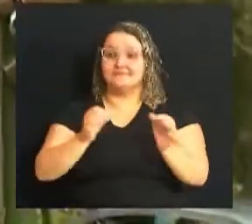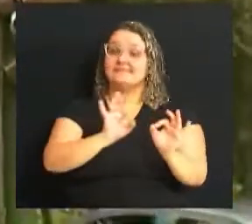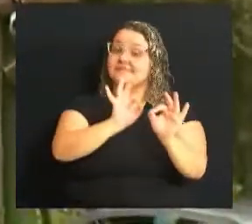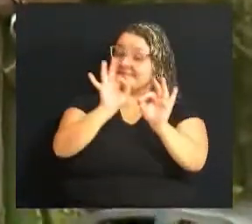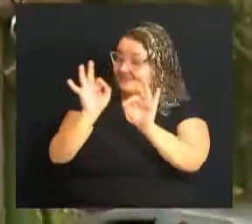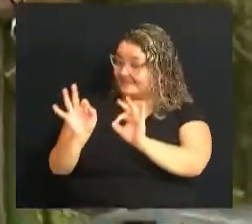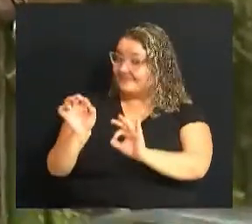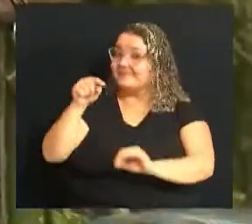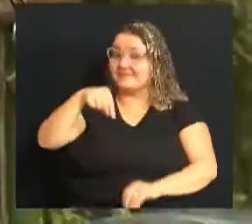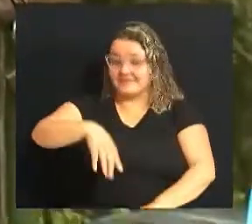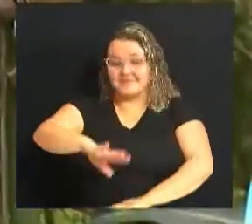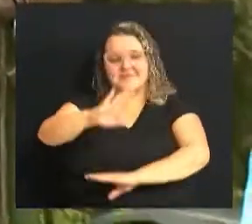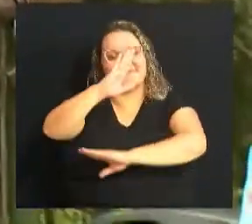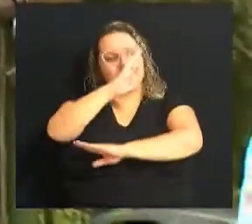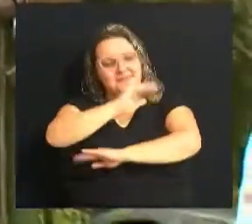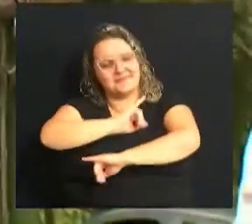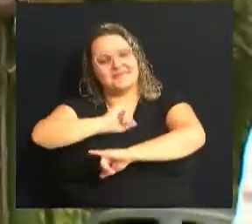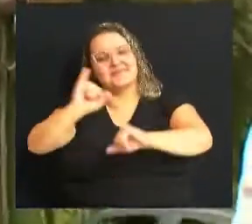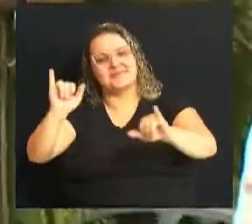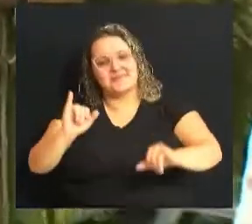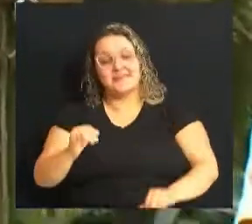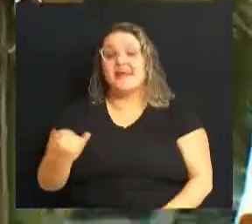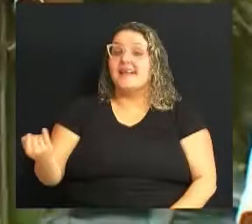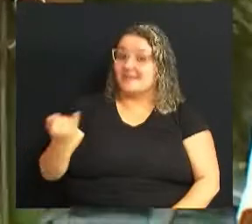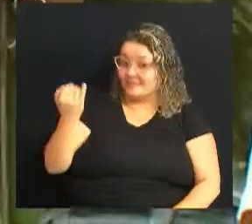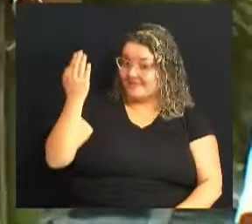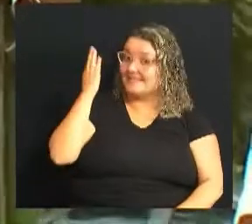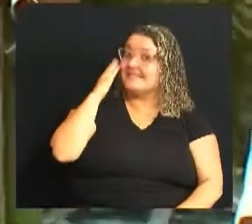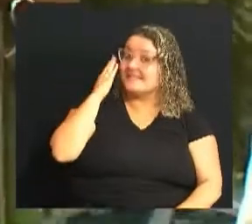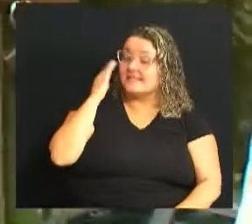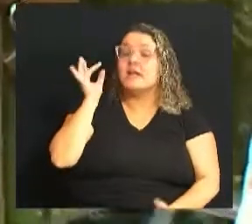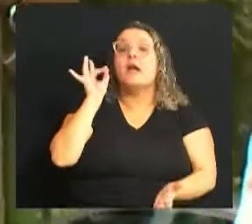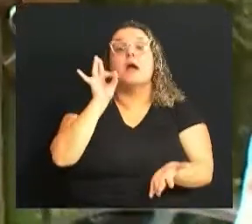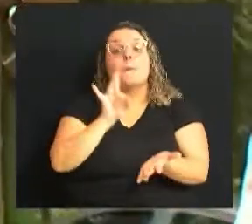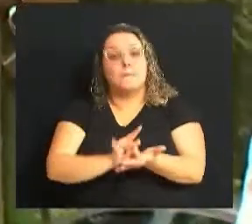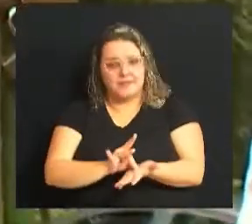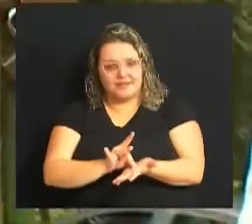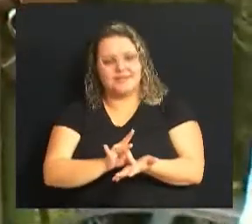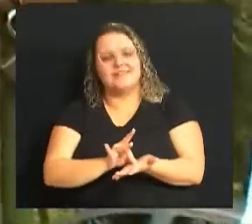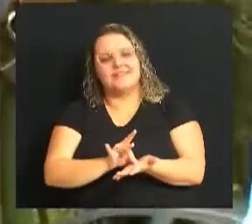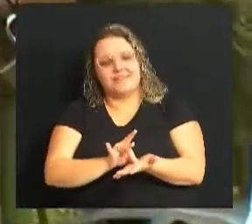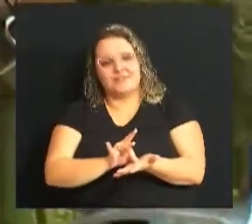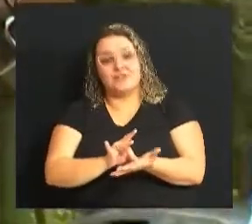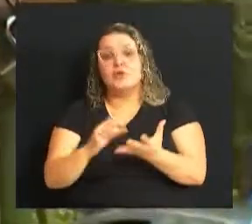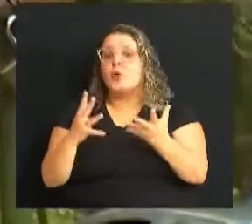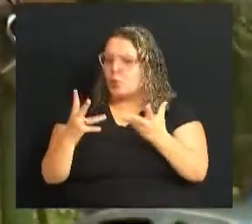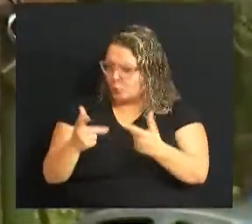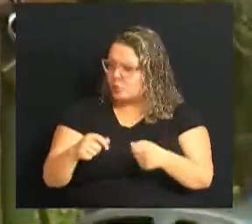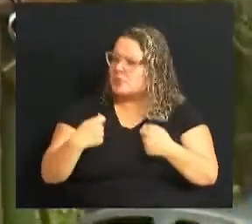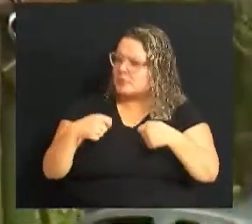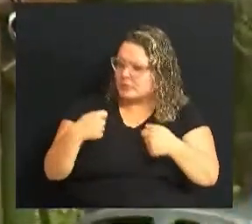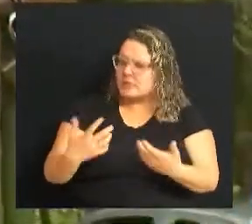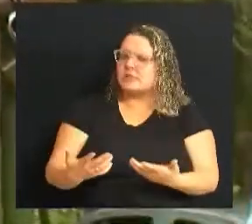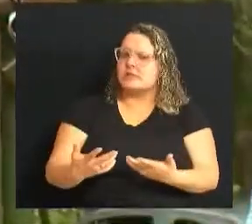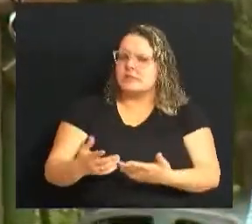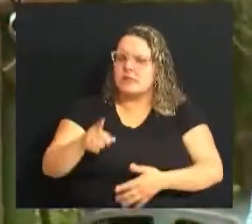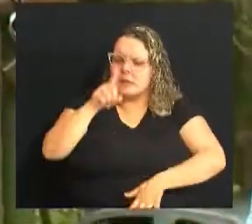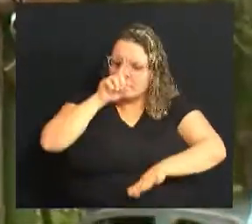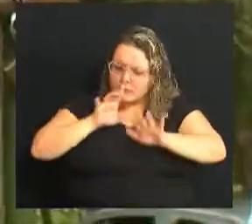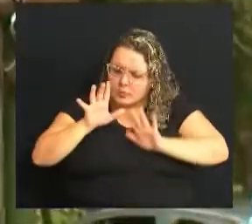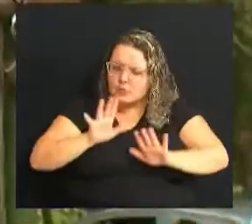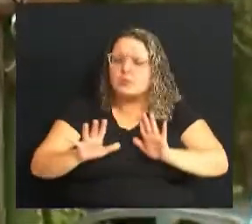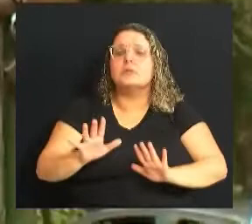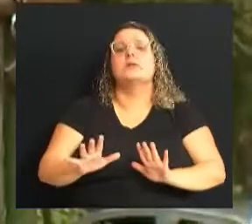o Câmara Notícia, é importante que saiba que realmente, não é? Todo mundo precisa preservar a natureza, o